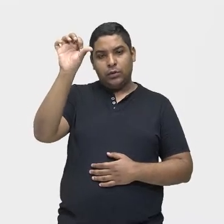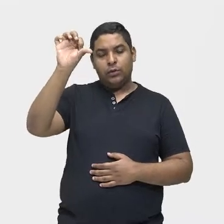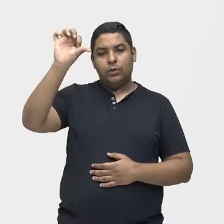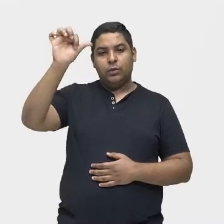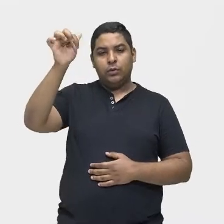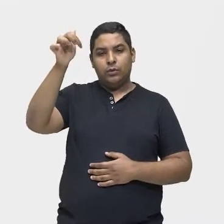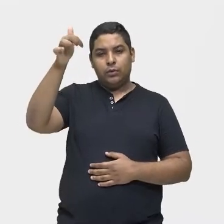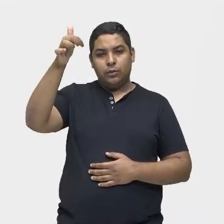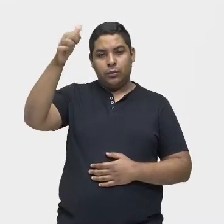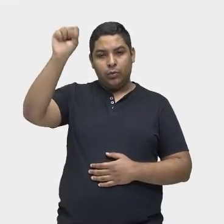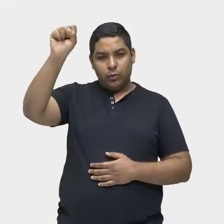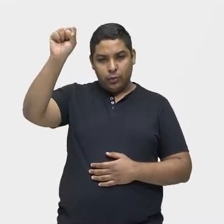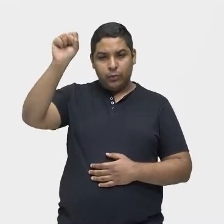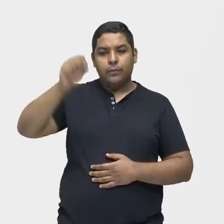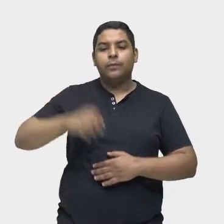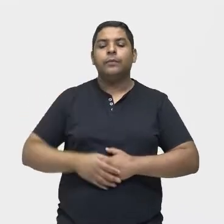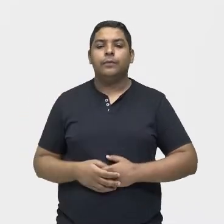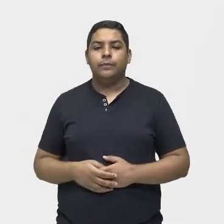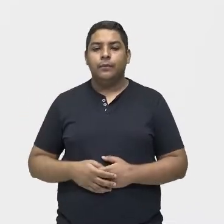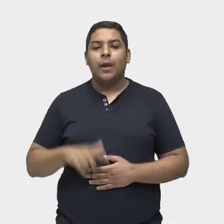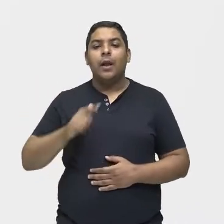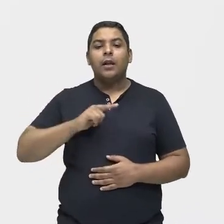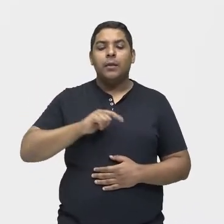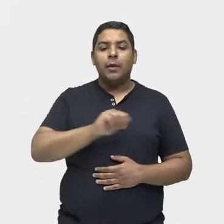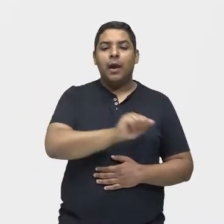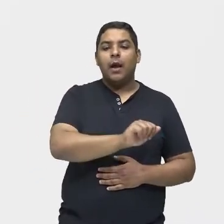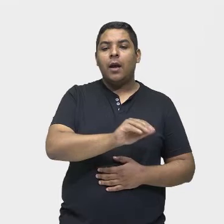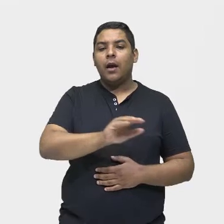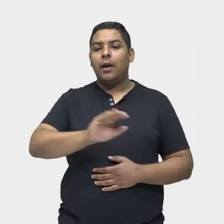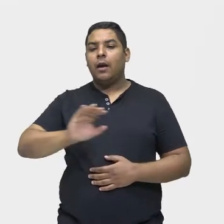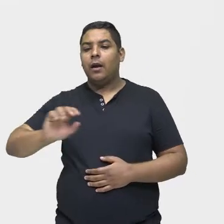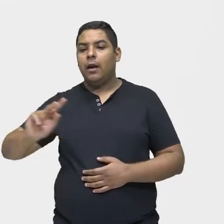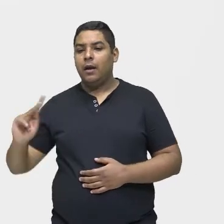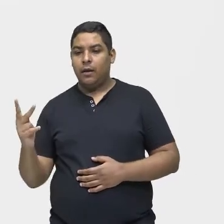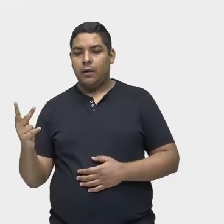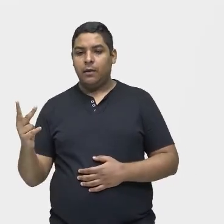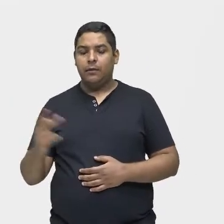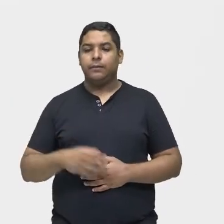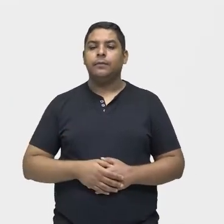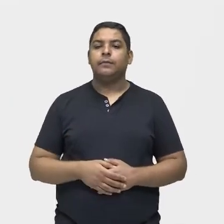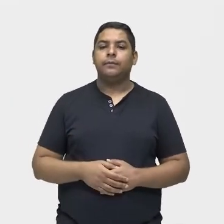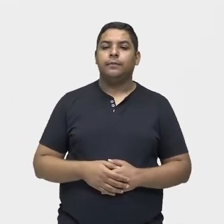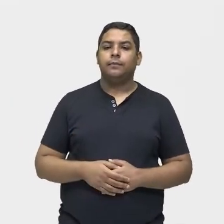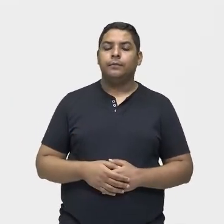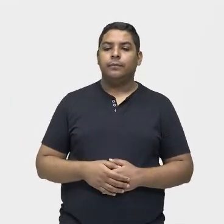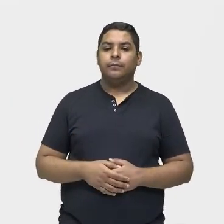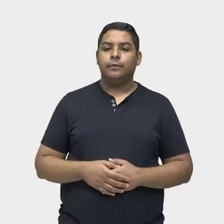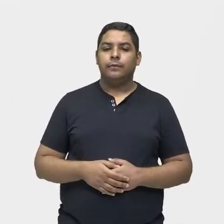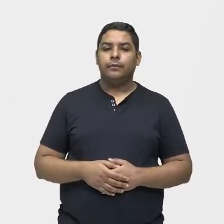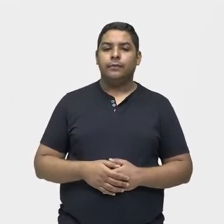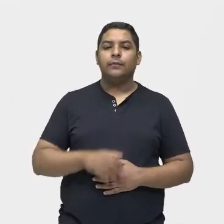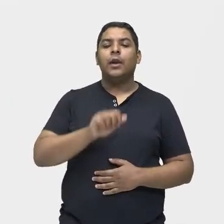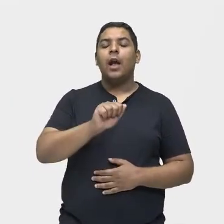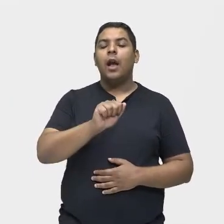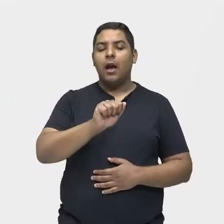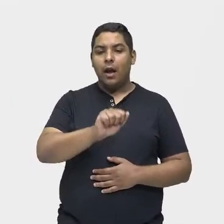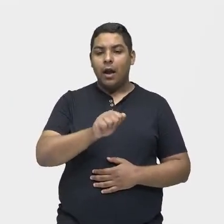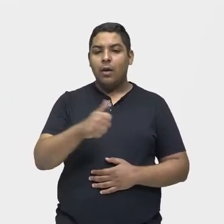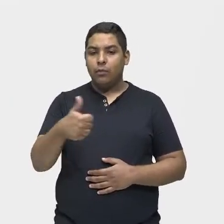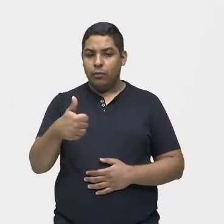H. Então, cada casa dessas vai ter um endereço. Por exemplo, a torre se encontra na casa